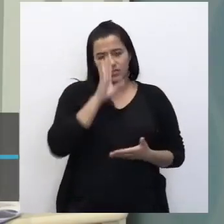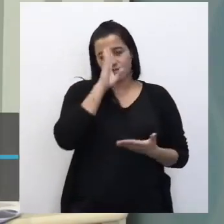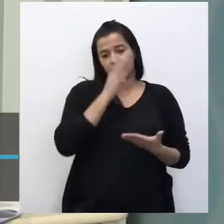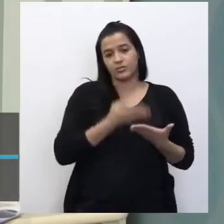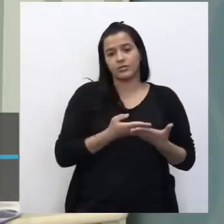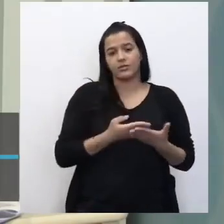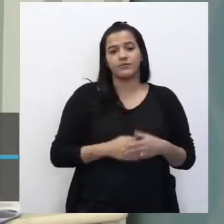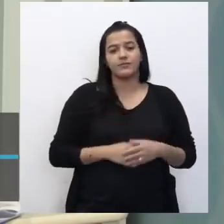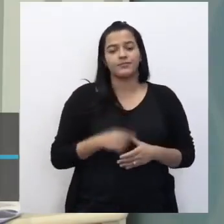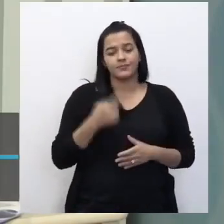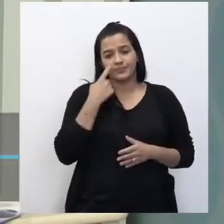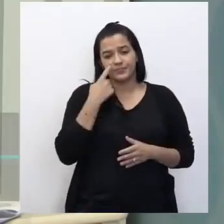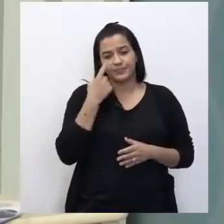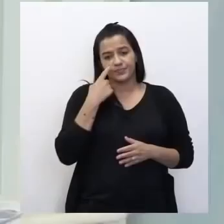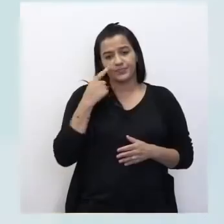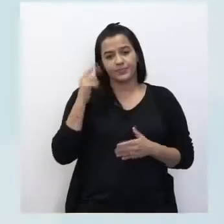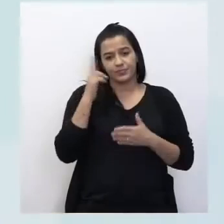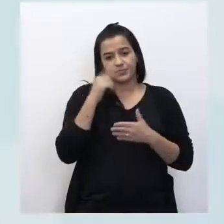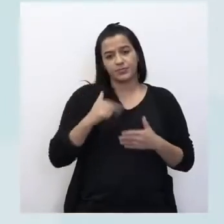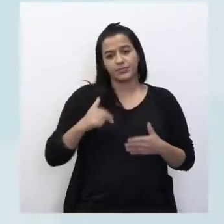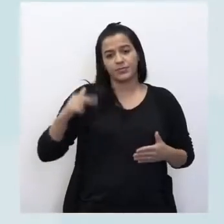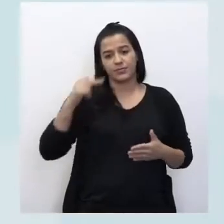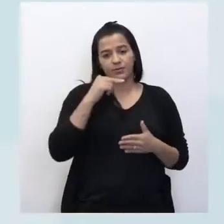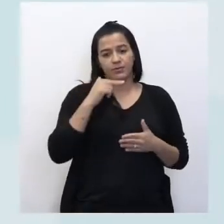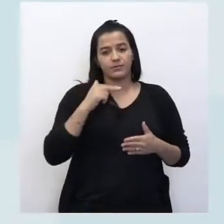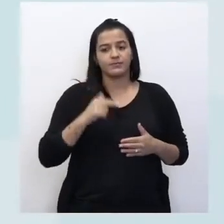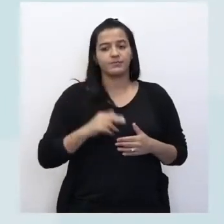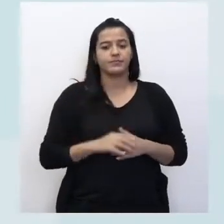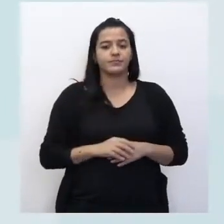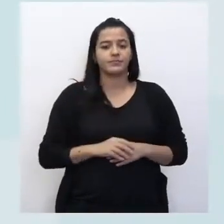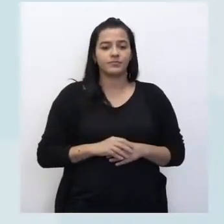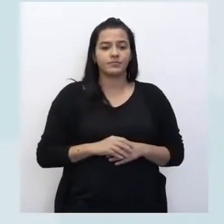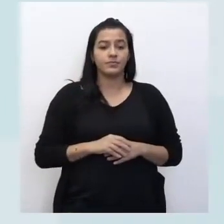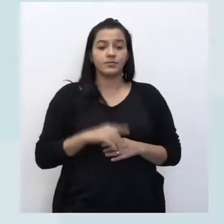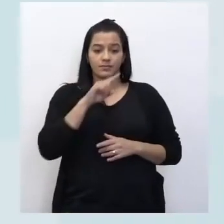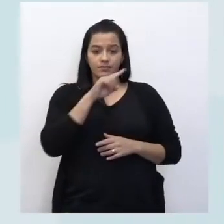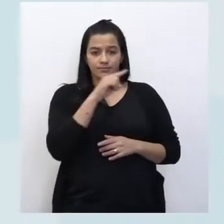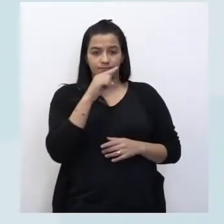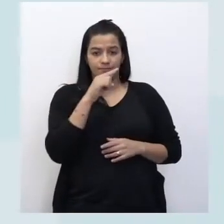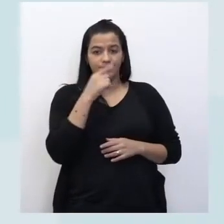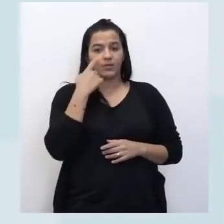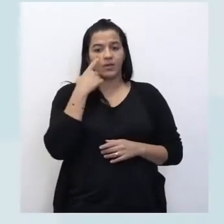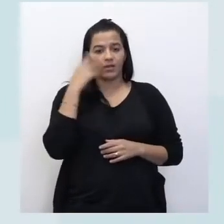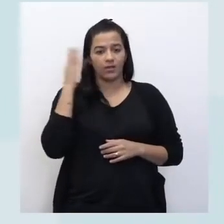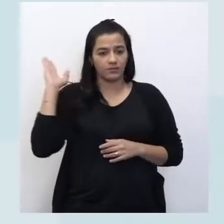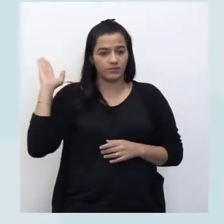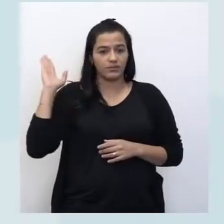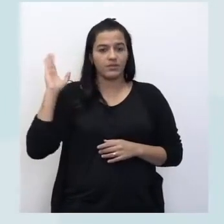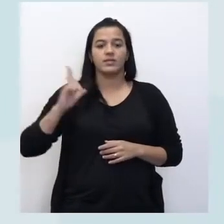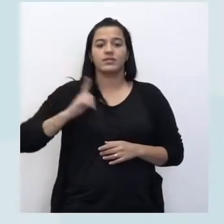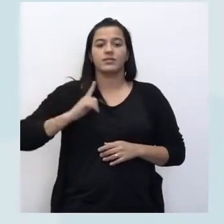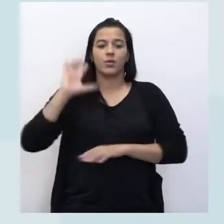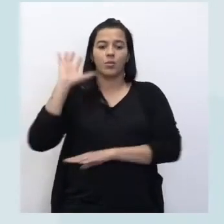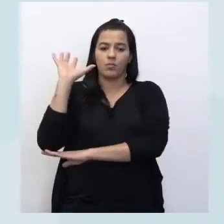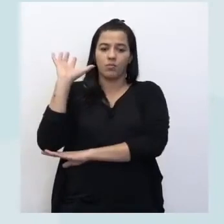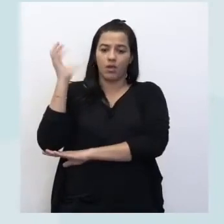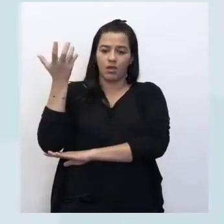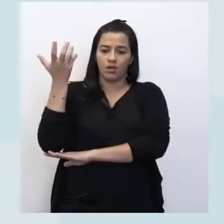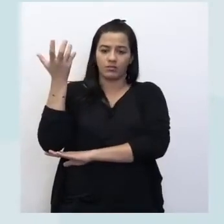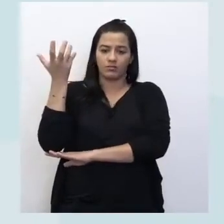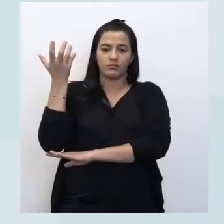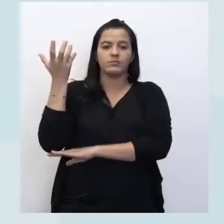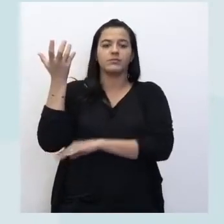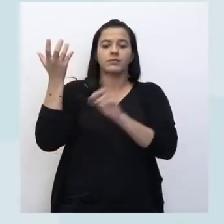para vocês. Se vocês perceberem bem, essa árvore representa essa suposta ciência, que se